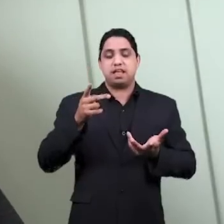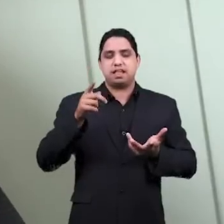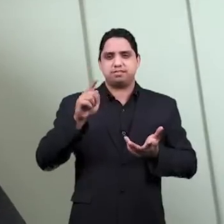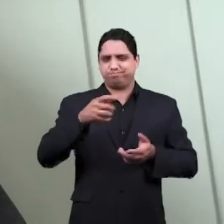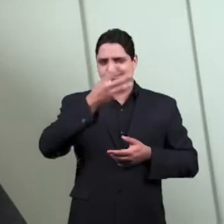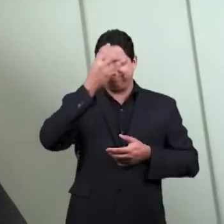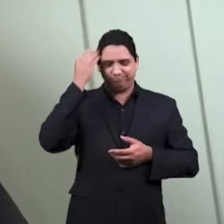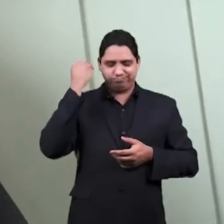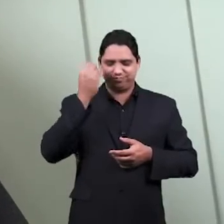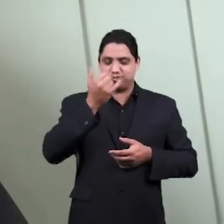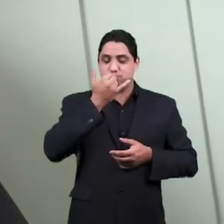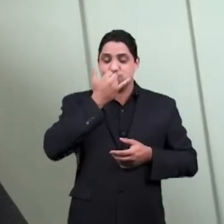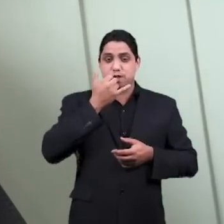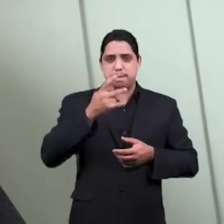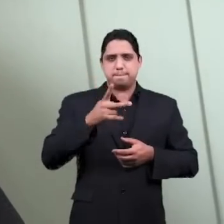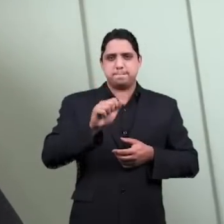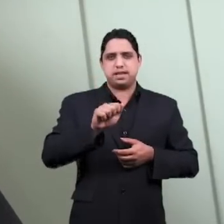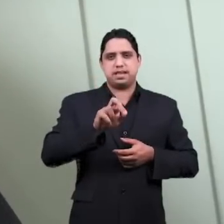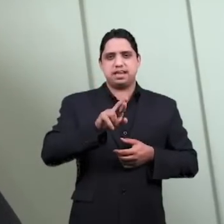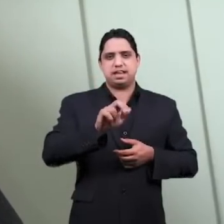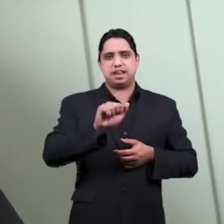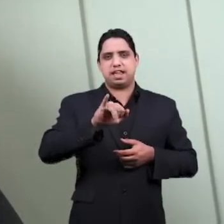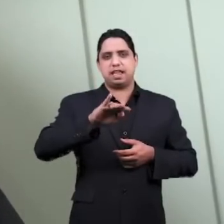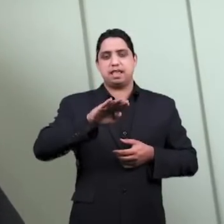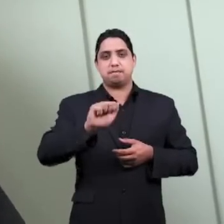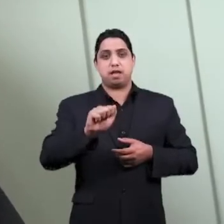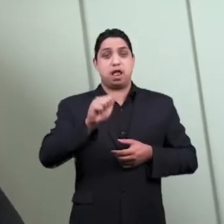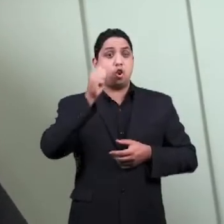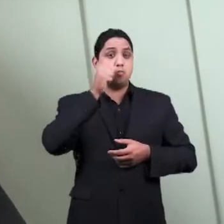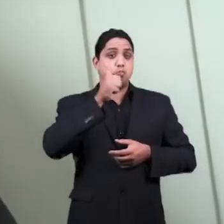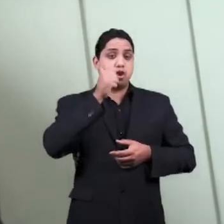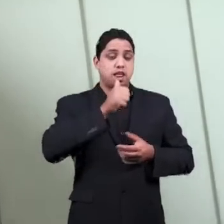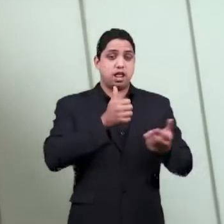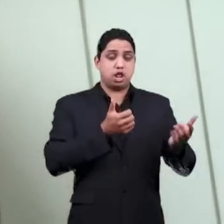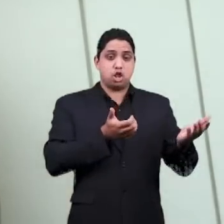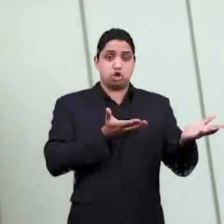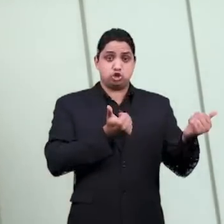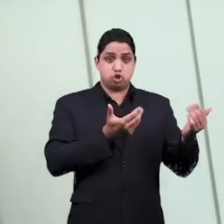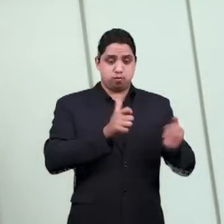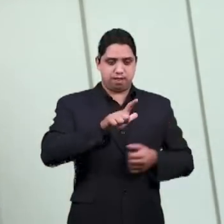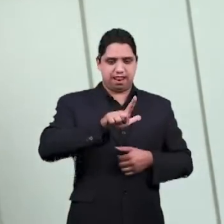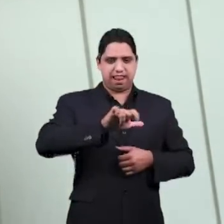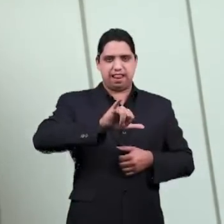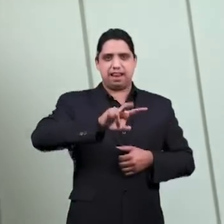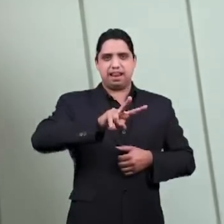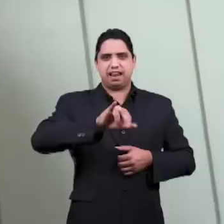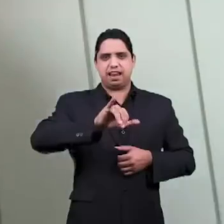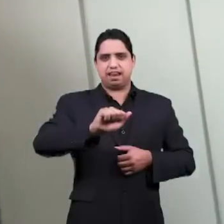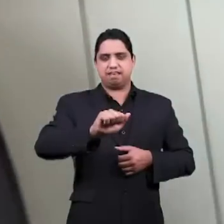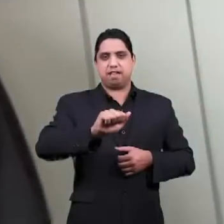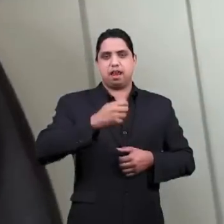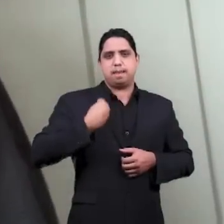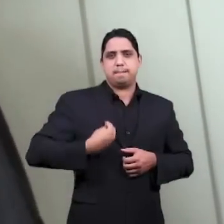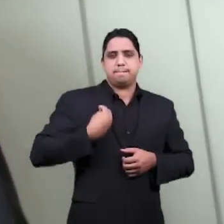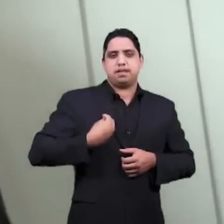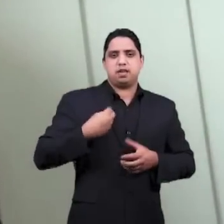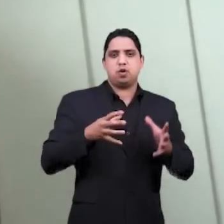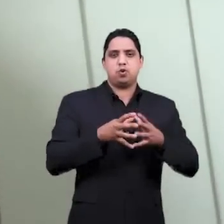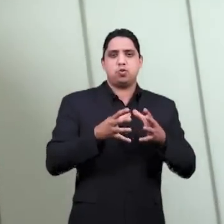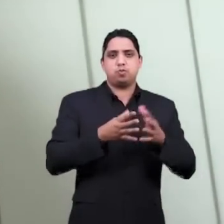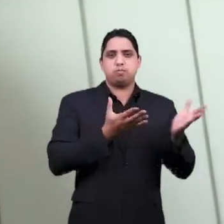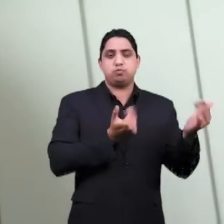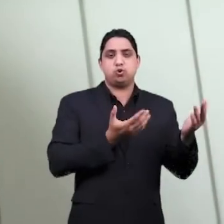resposta da nossa jovem Lívia Maria. A Lívia, ela pertence ao grupo de jovens da igreja